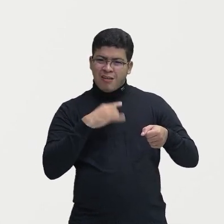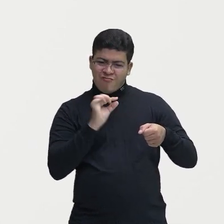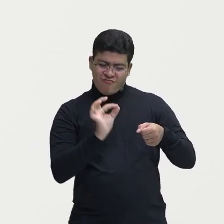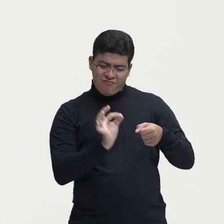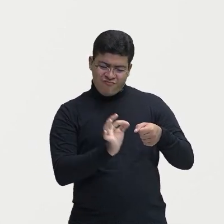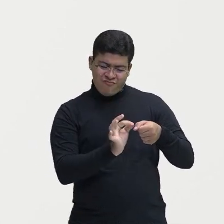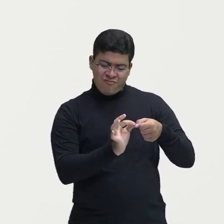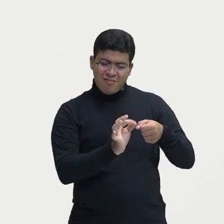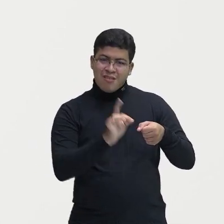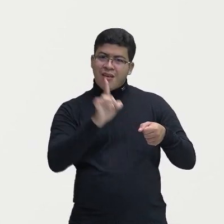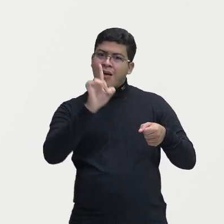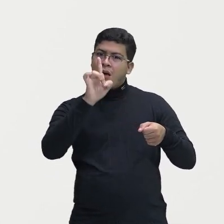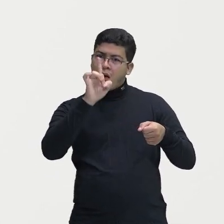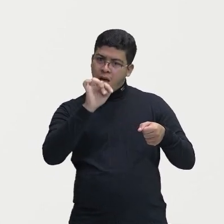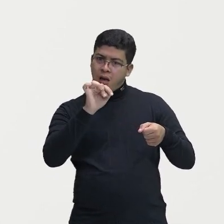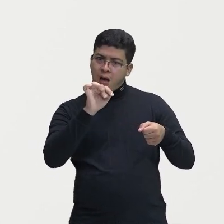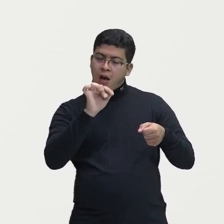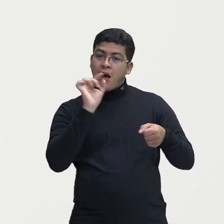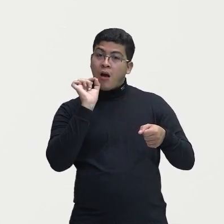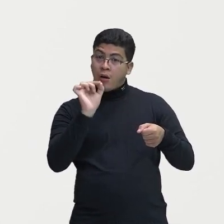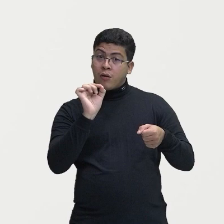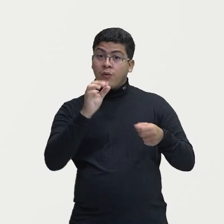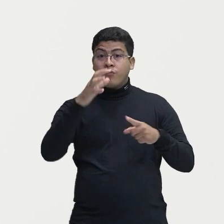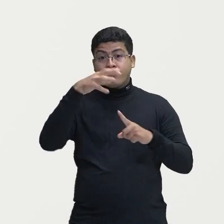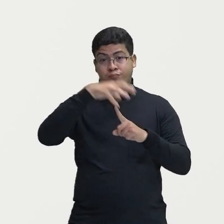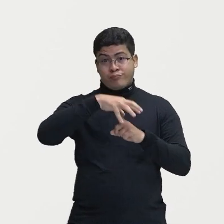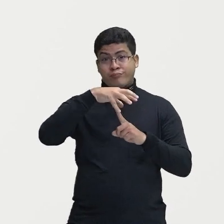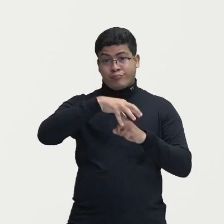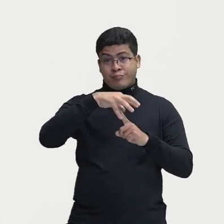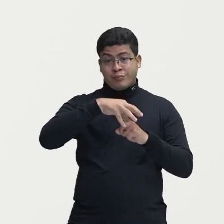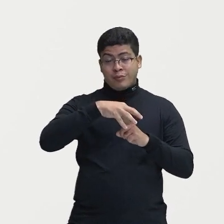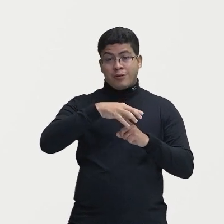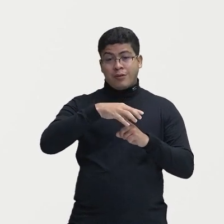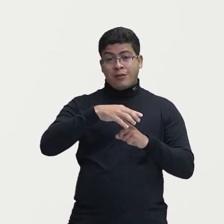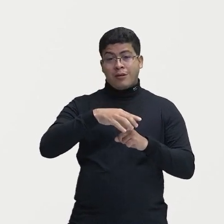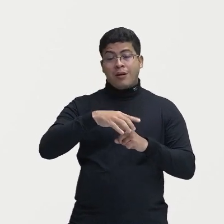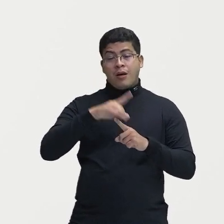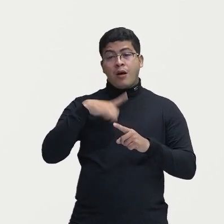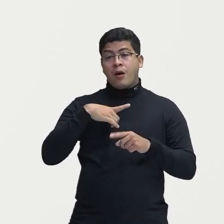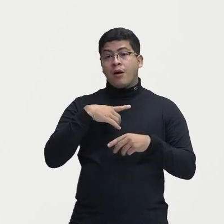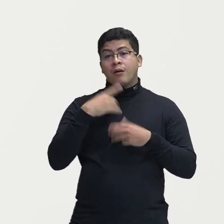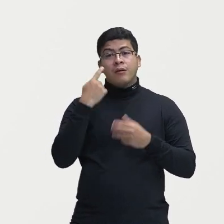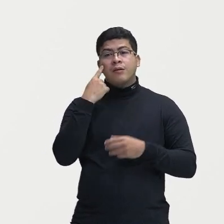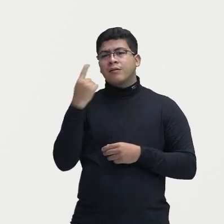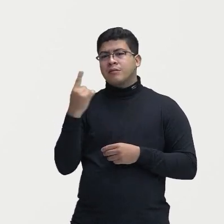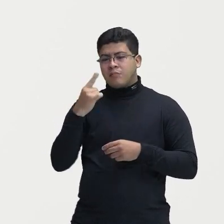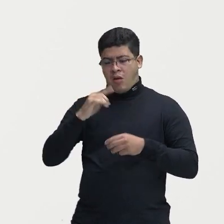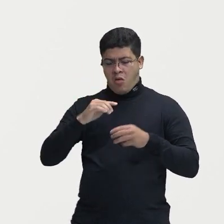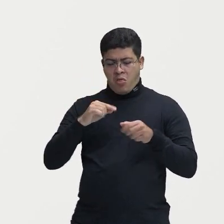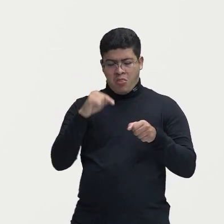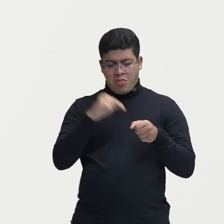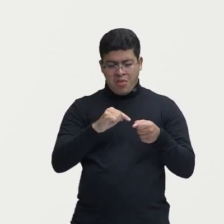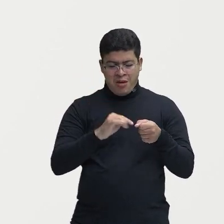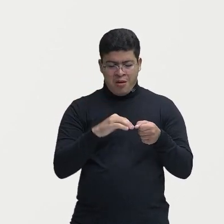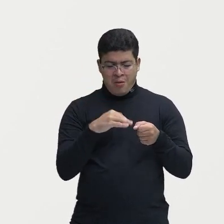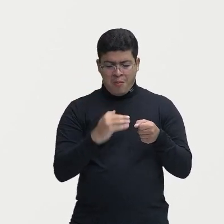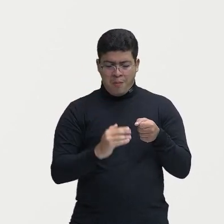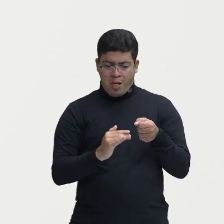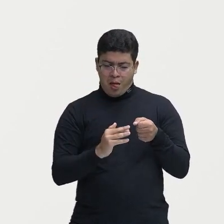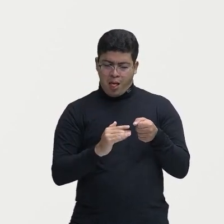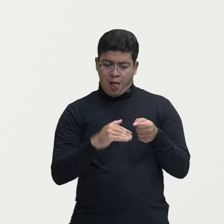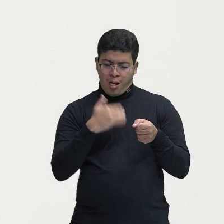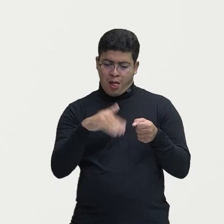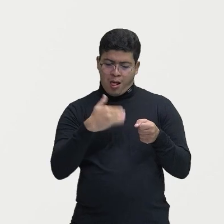mais escurecida, é o quê? É um fungo, é uma micose, que está ali, ó, se reproduzindo. E se ele continuar